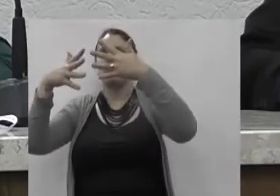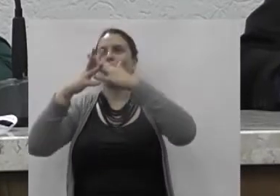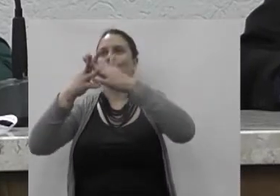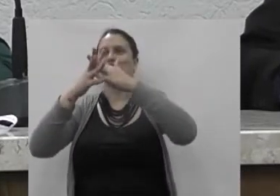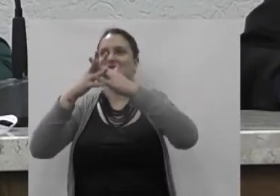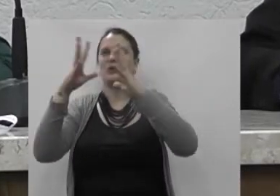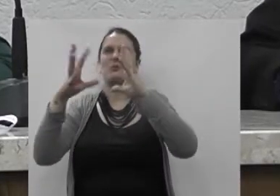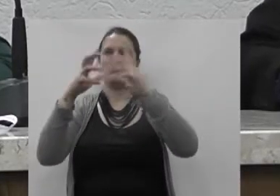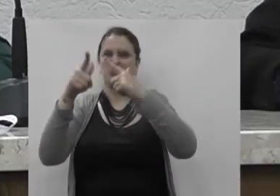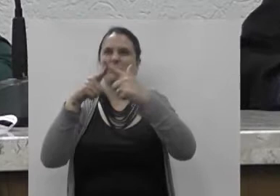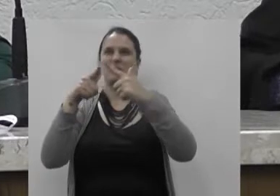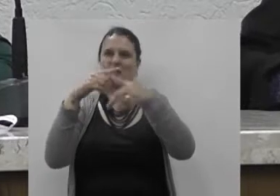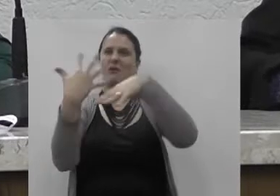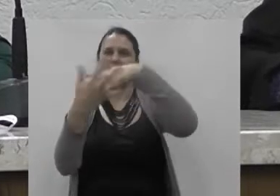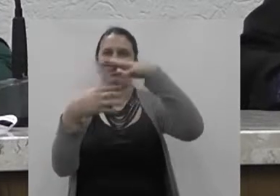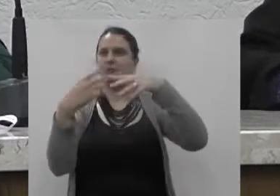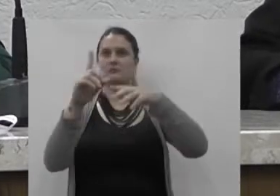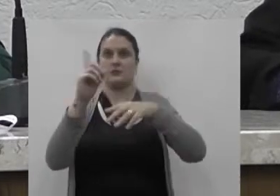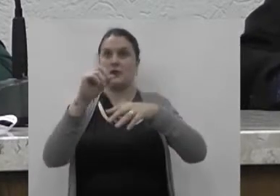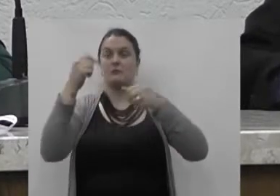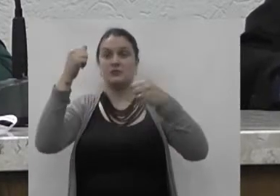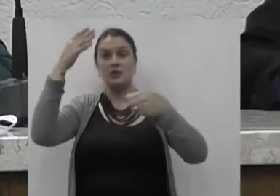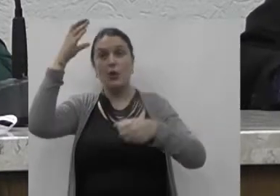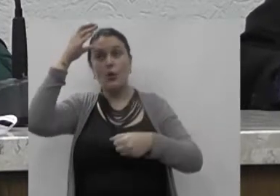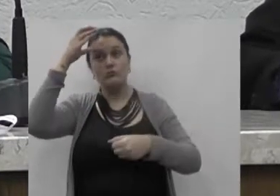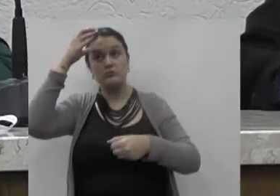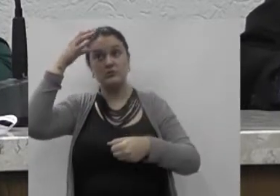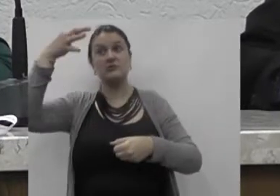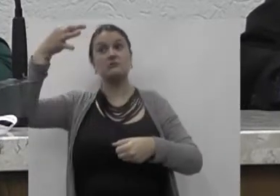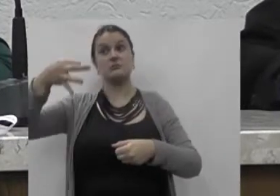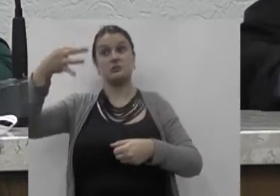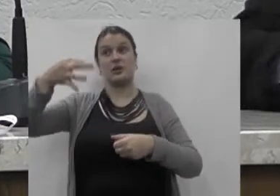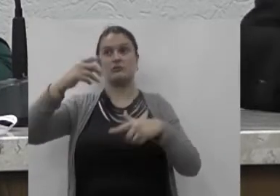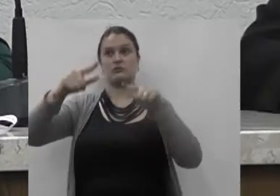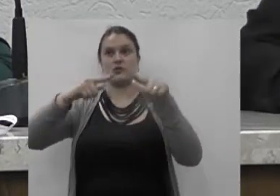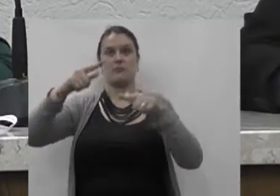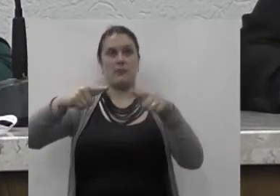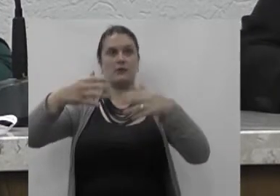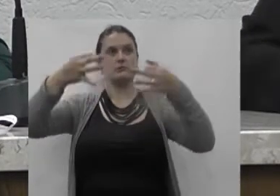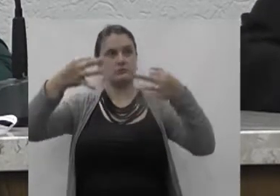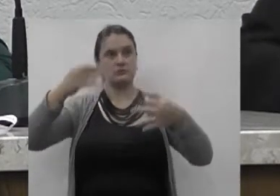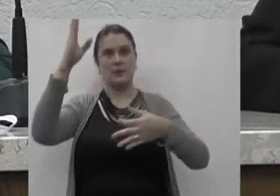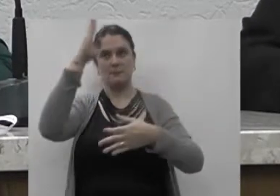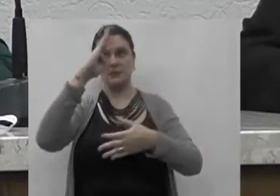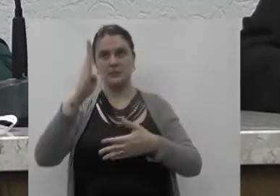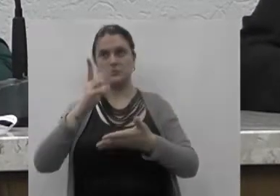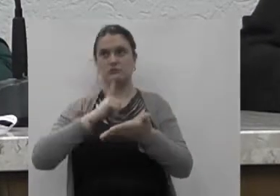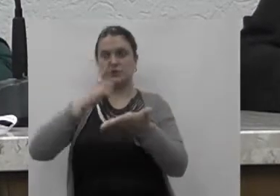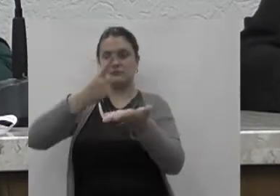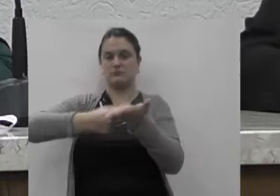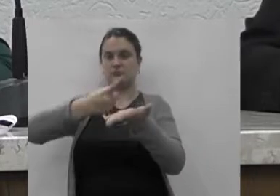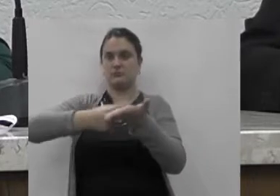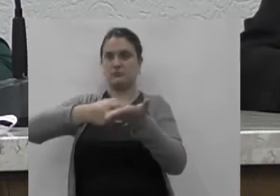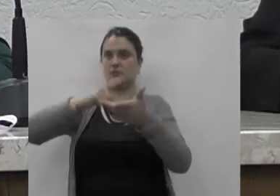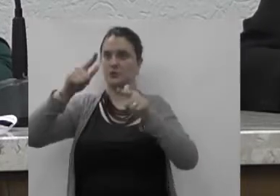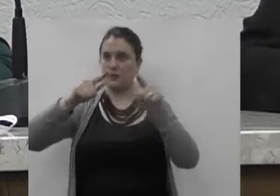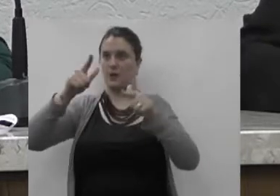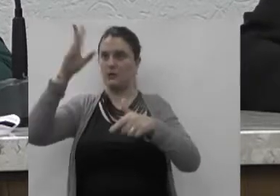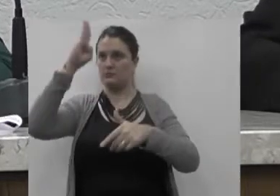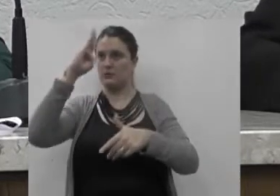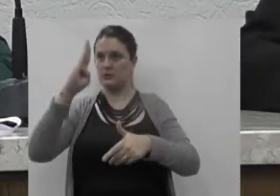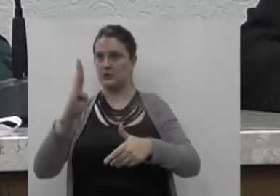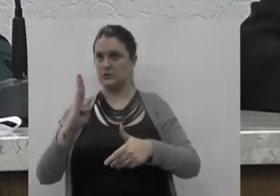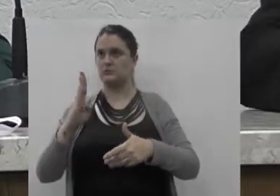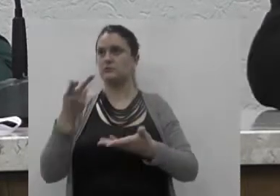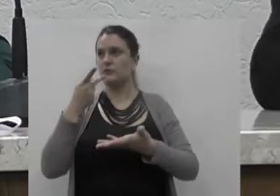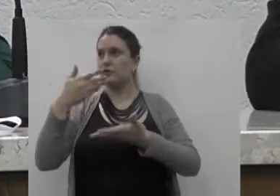estar atentos para elegermos pessoas que se comprometam com o nosso país. Parabenizo